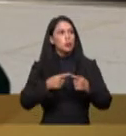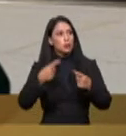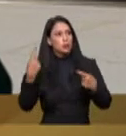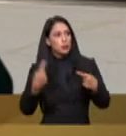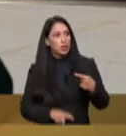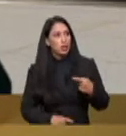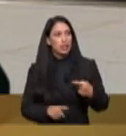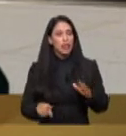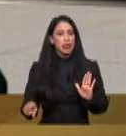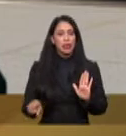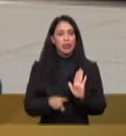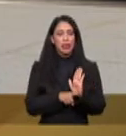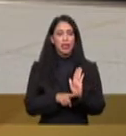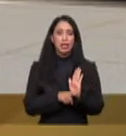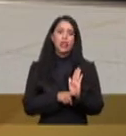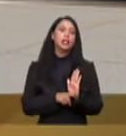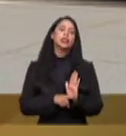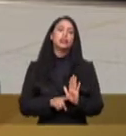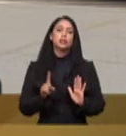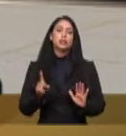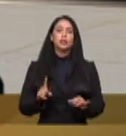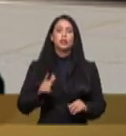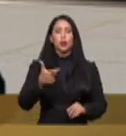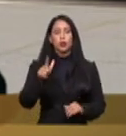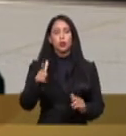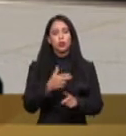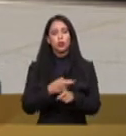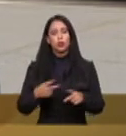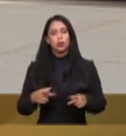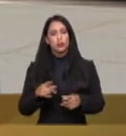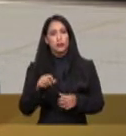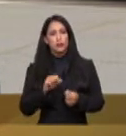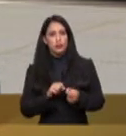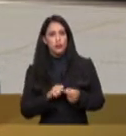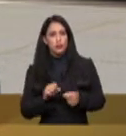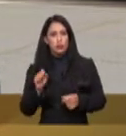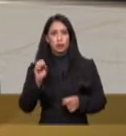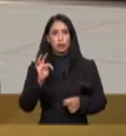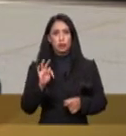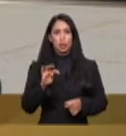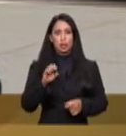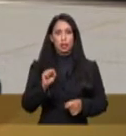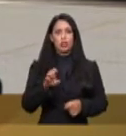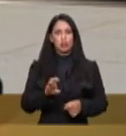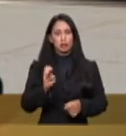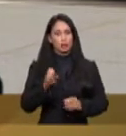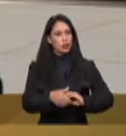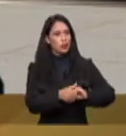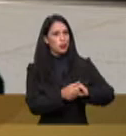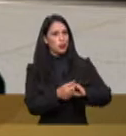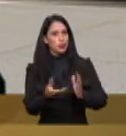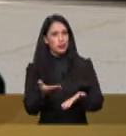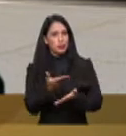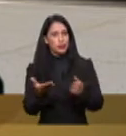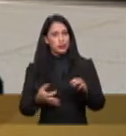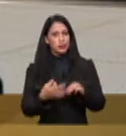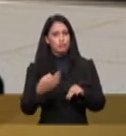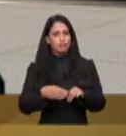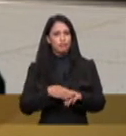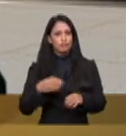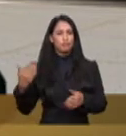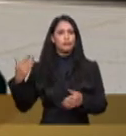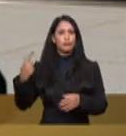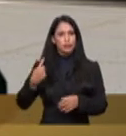Outra vedação benfazeja que foi feita no TSE. E cumprimento os eminentes colegas que nos últimos